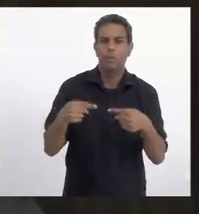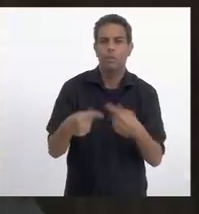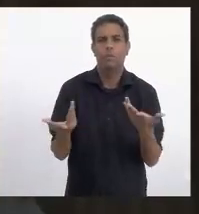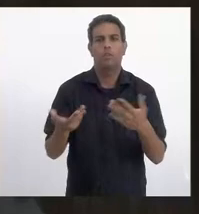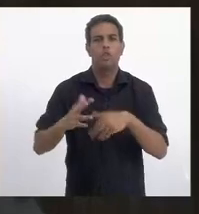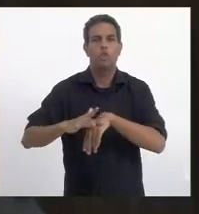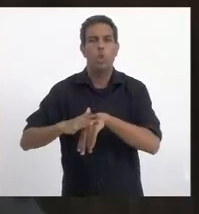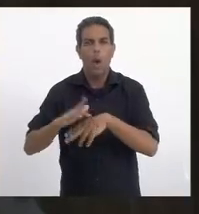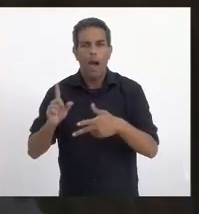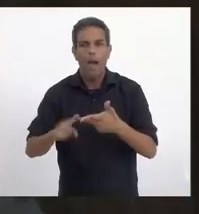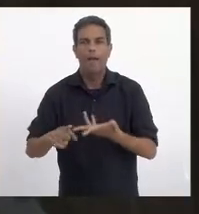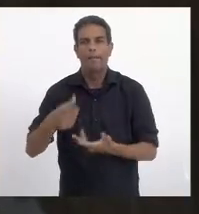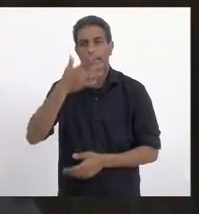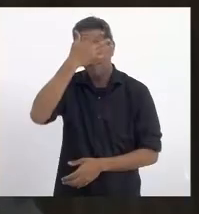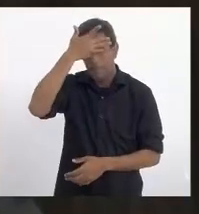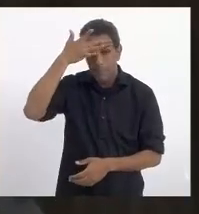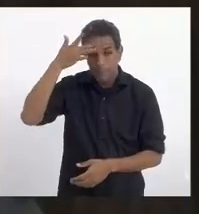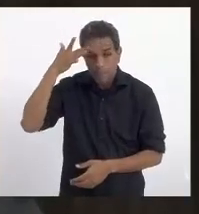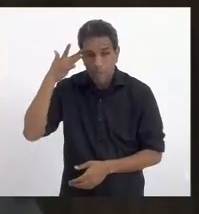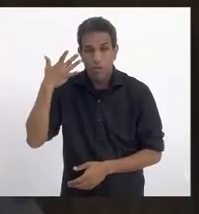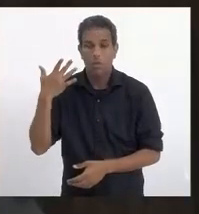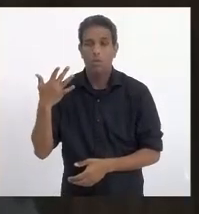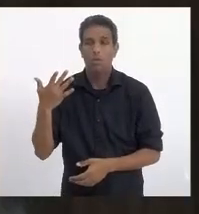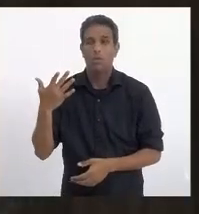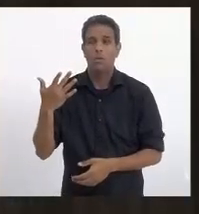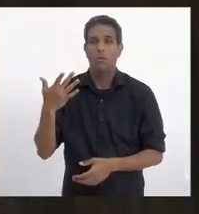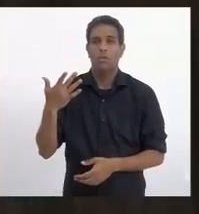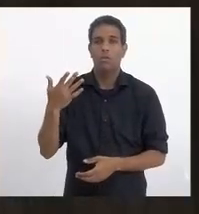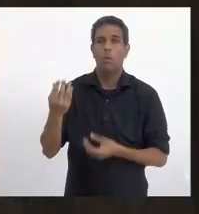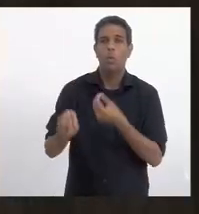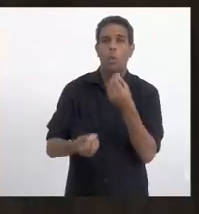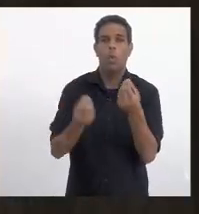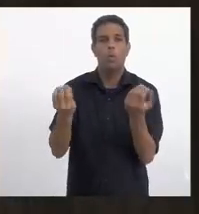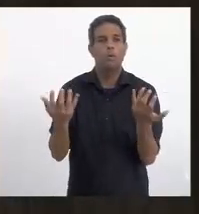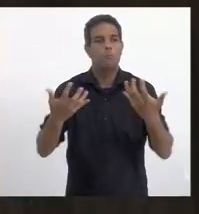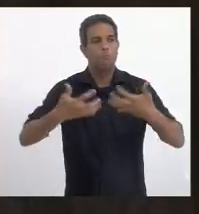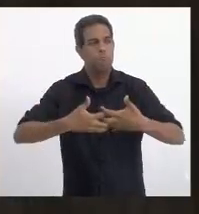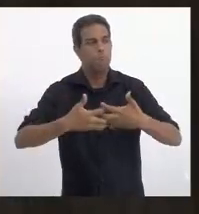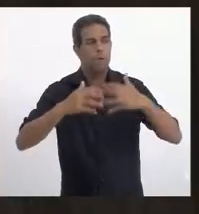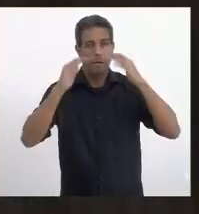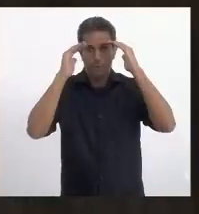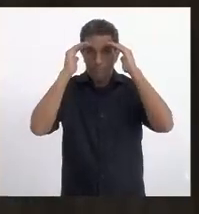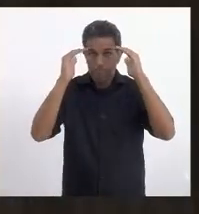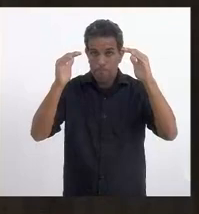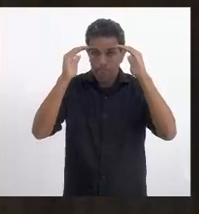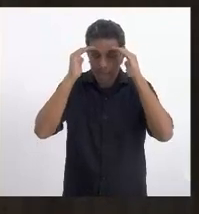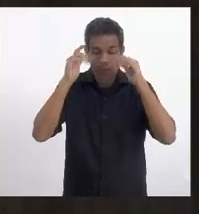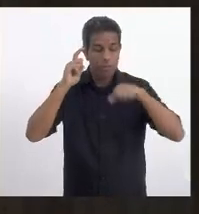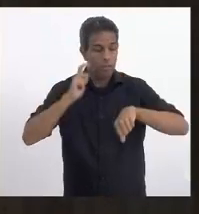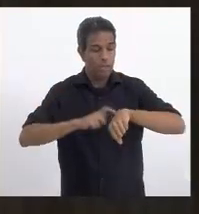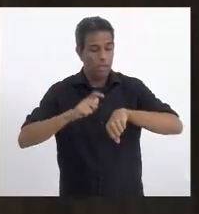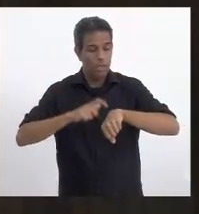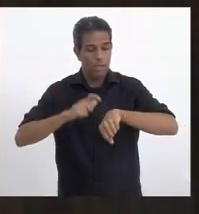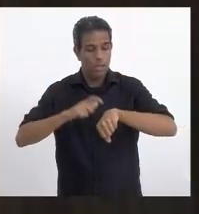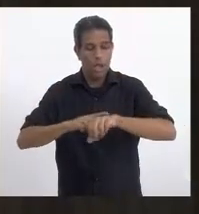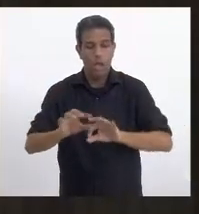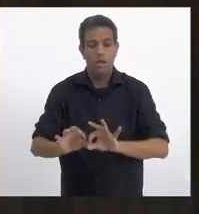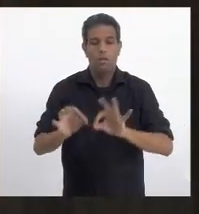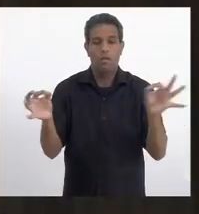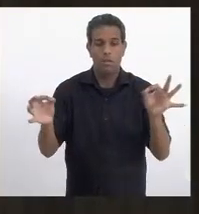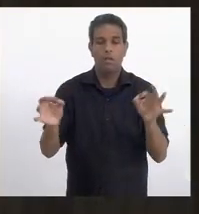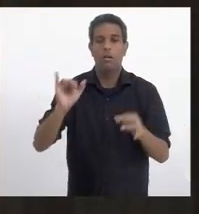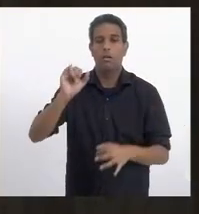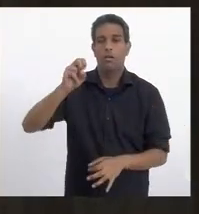ou Doença grave da pensionista da alíquota previdenciária respeitando o teto simples do